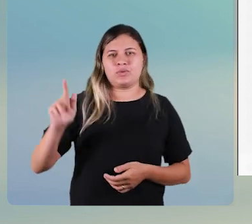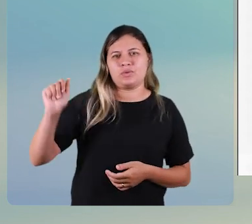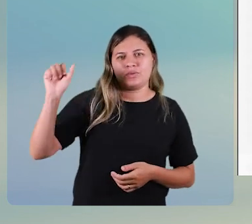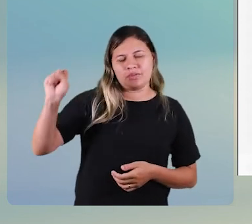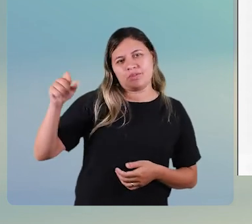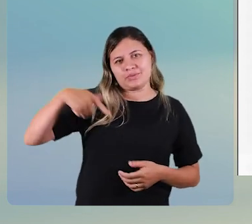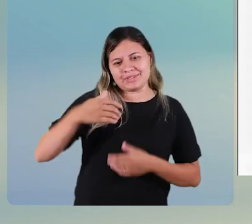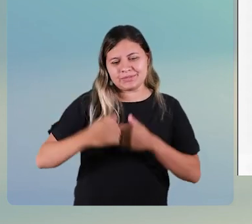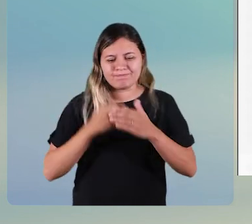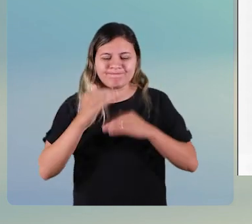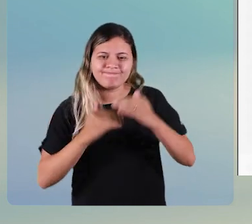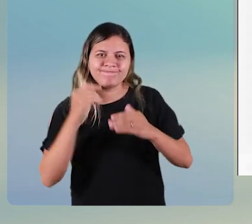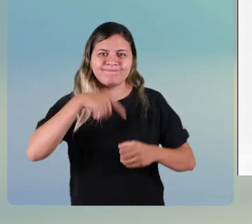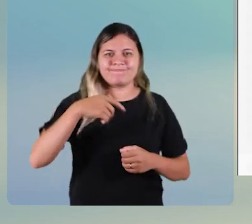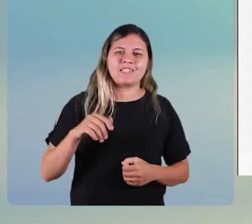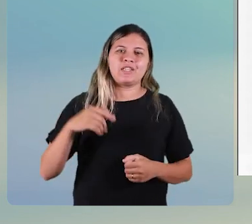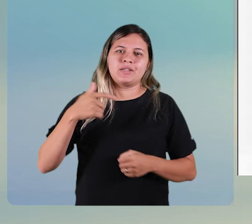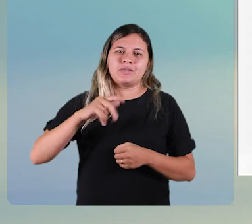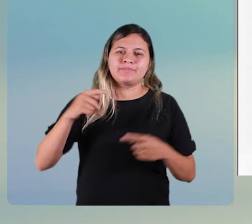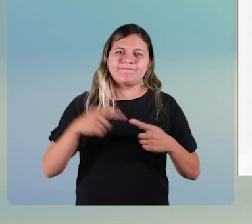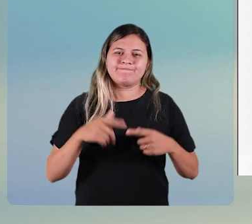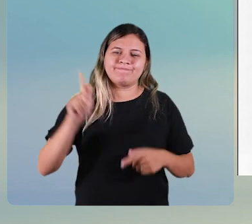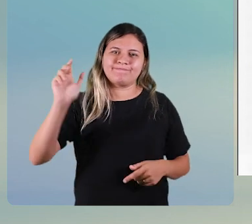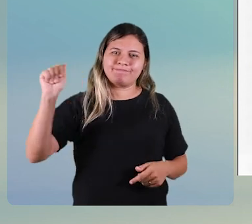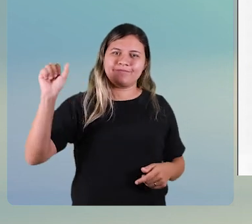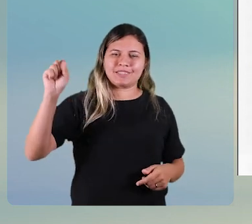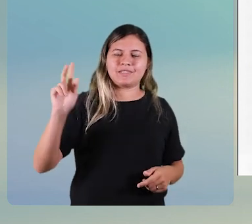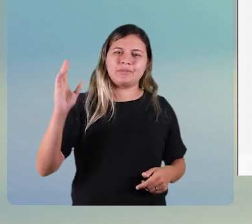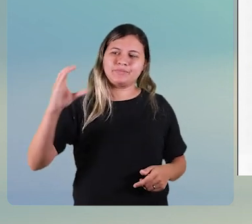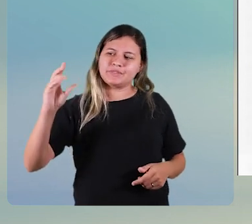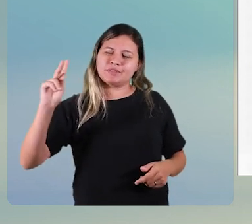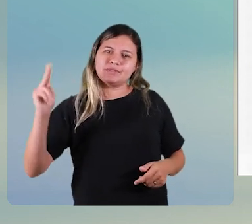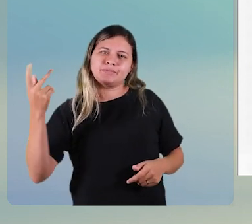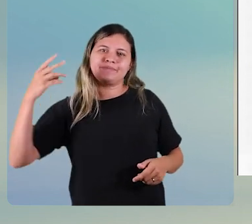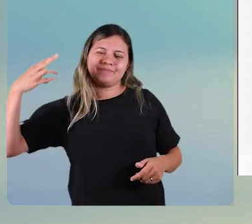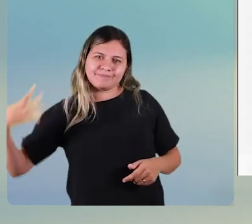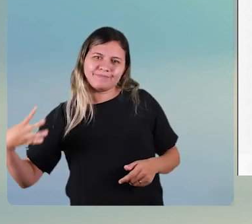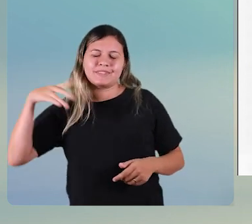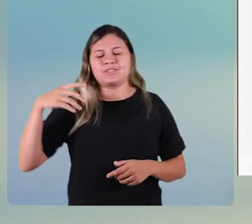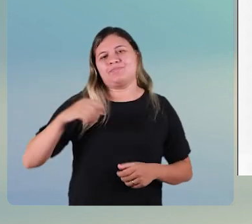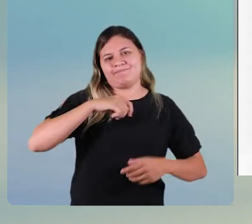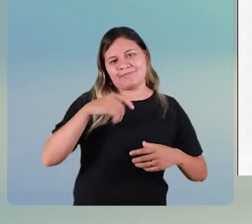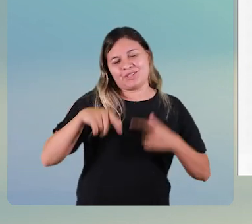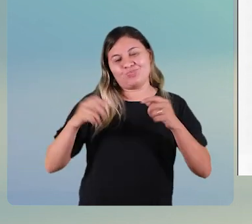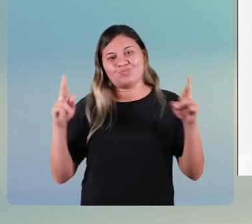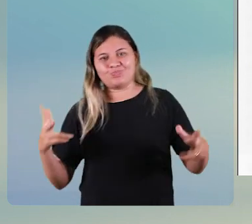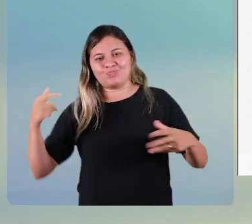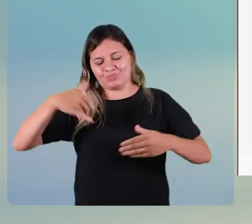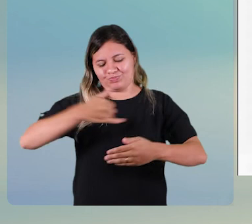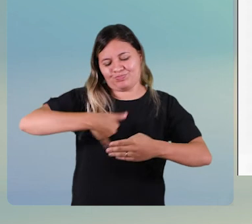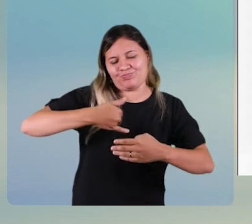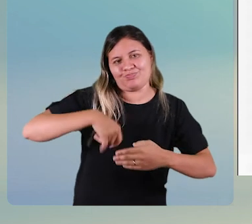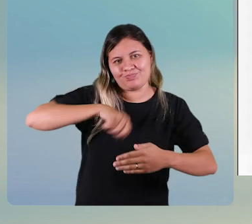que é produzido nessa decomposição é o gás metano, CH4, né? O gás de efeito de petróleo, que é o GLP, o nosso gás de cozinha, é uma mistura de